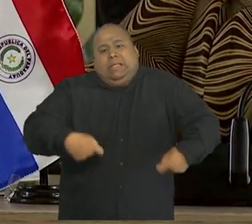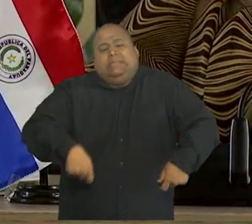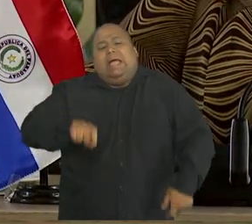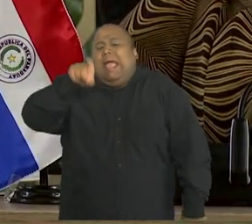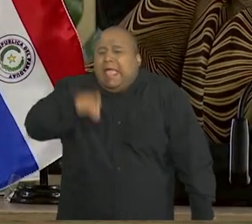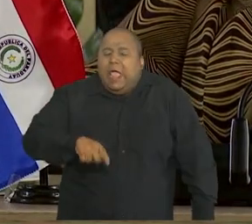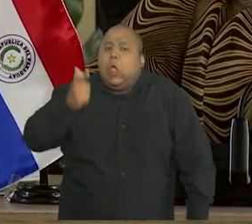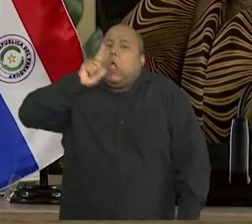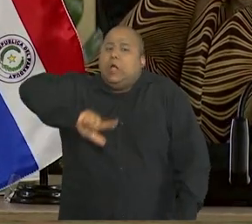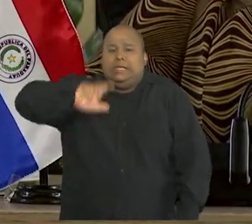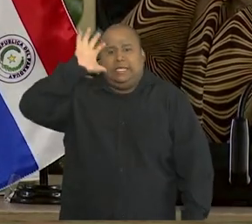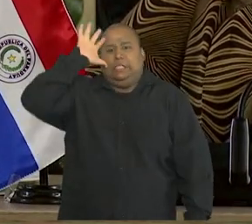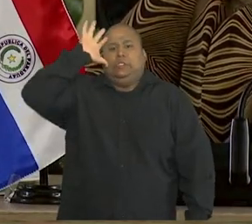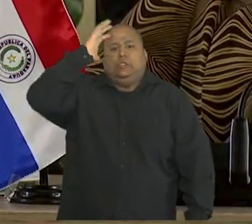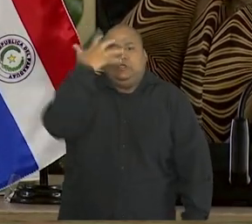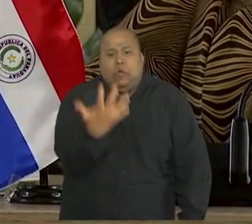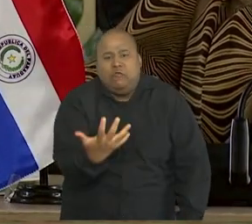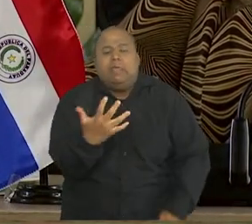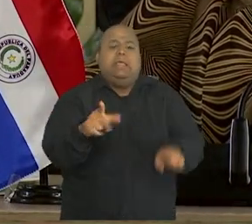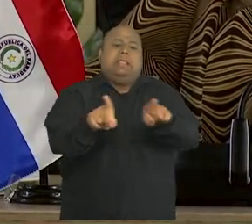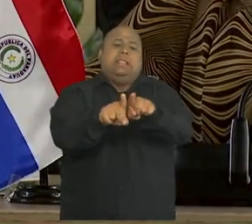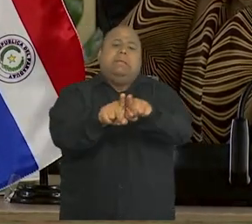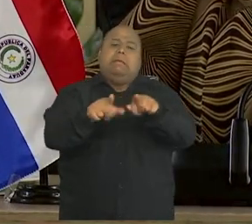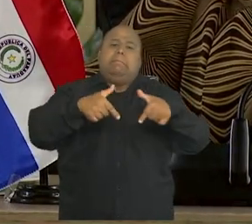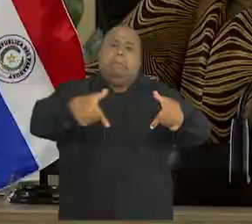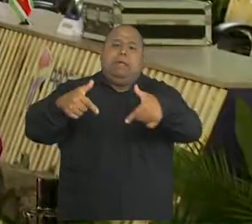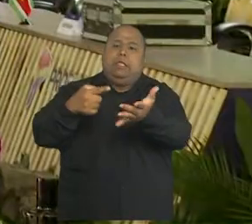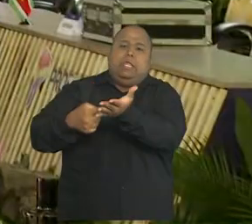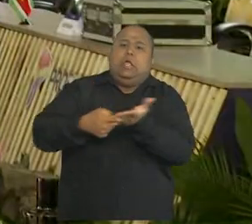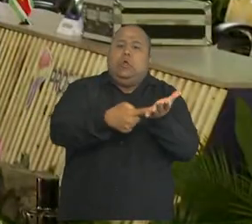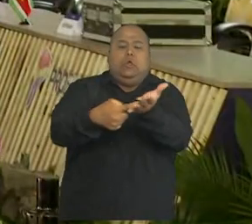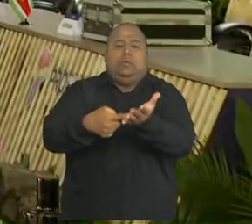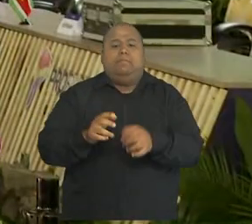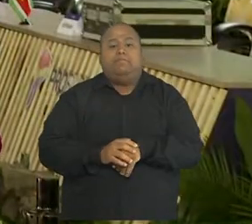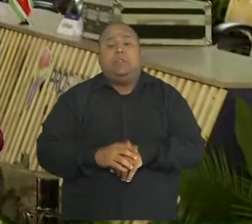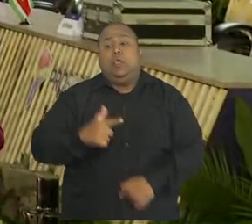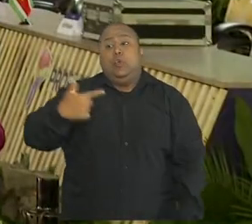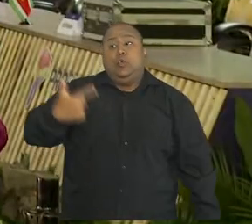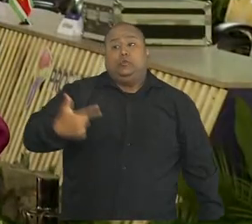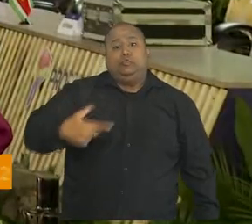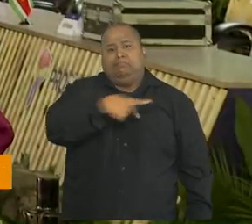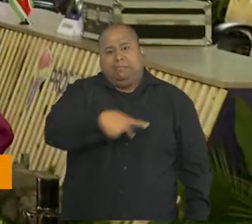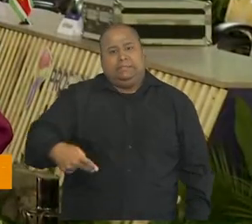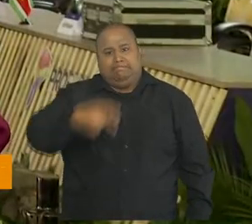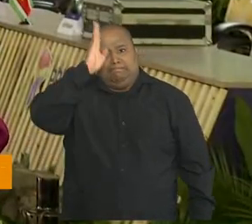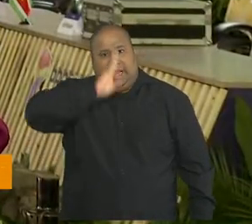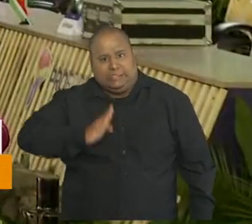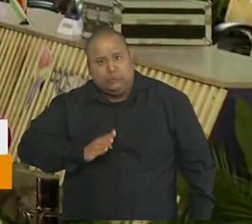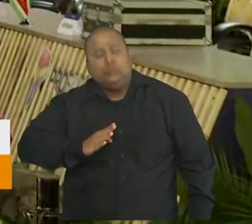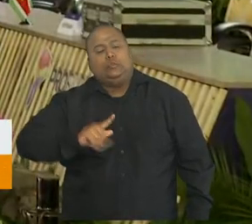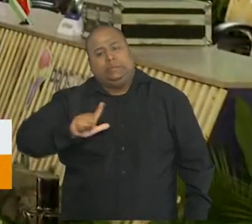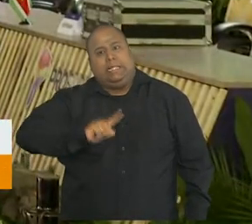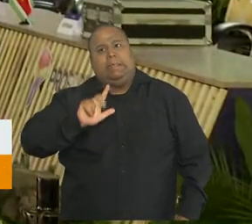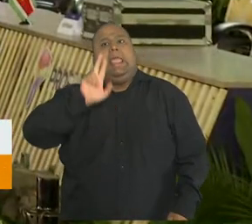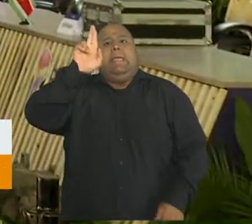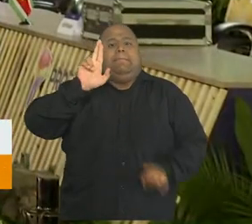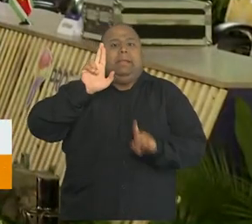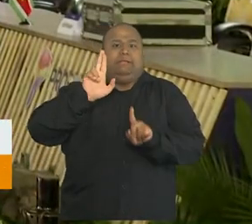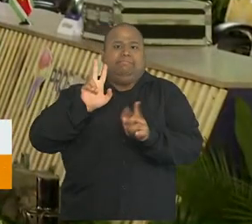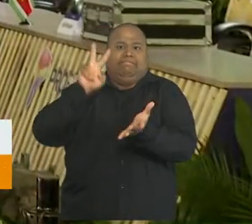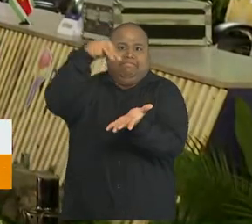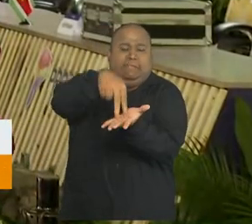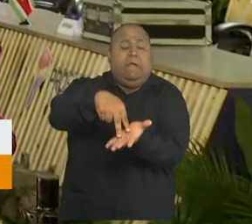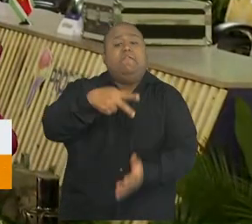nenhum manual, mas também acções coordenadas. O vice-presidente Hamilton Mourão, que representou o Brasil no fórum,